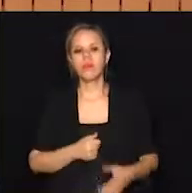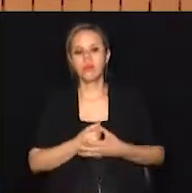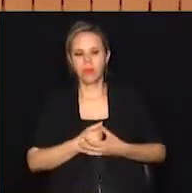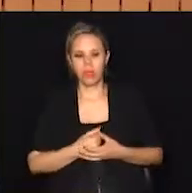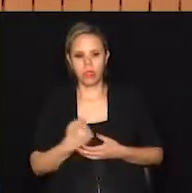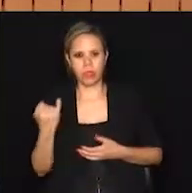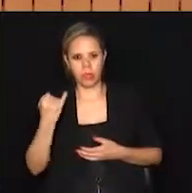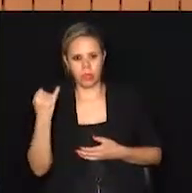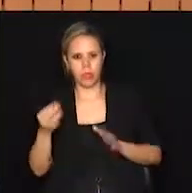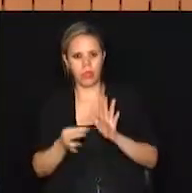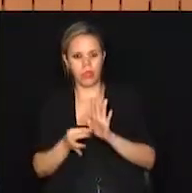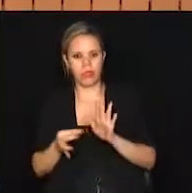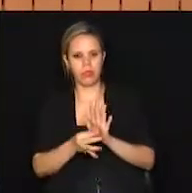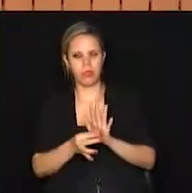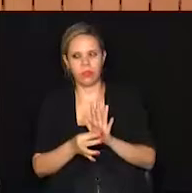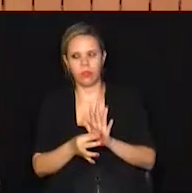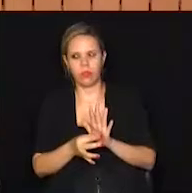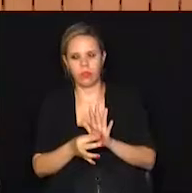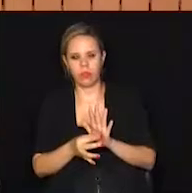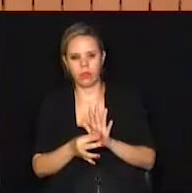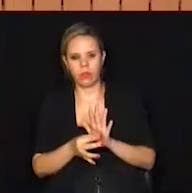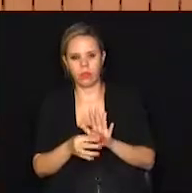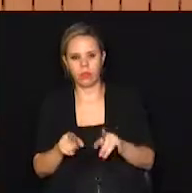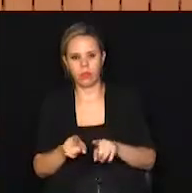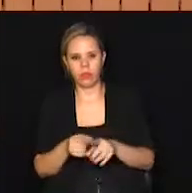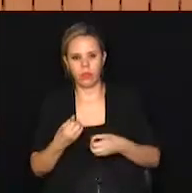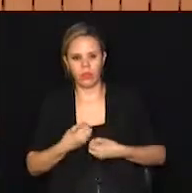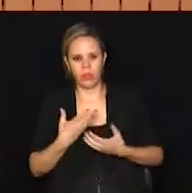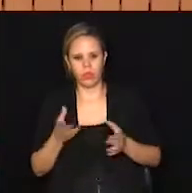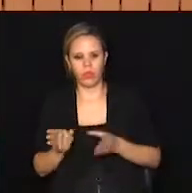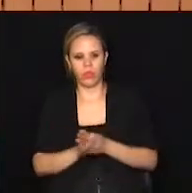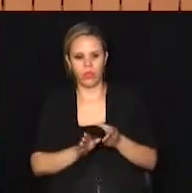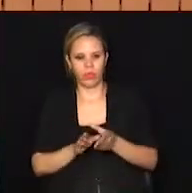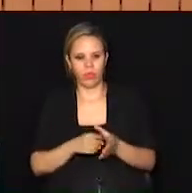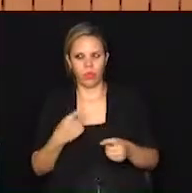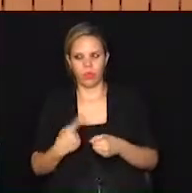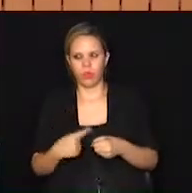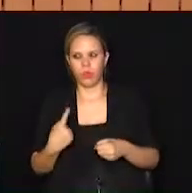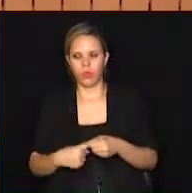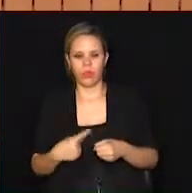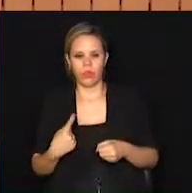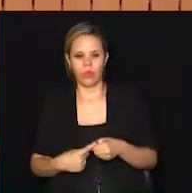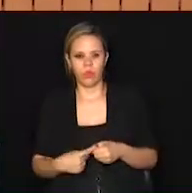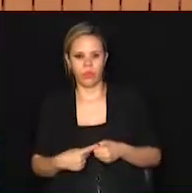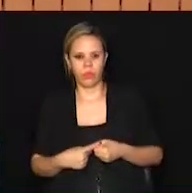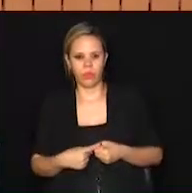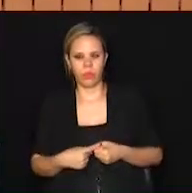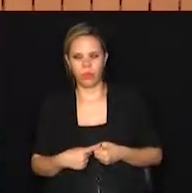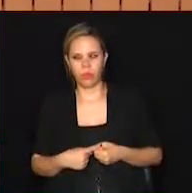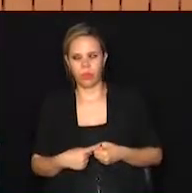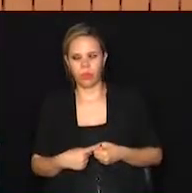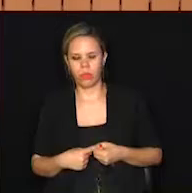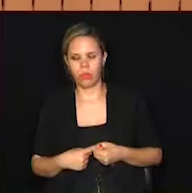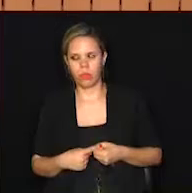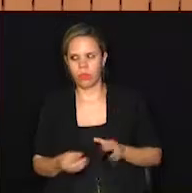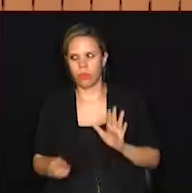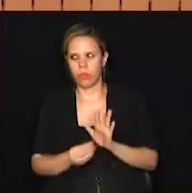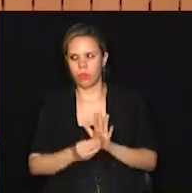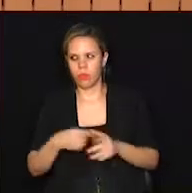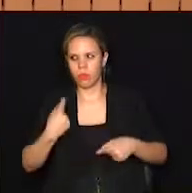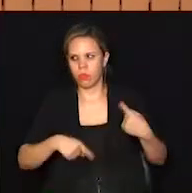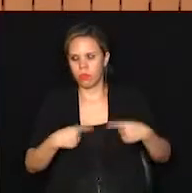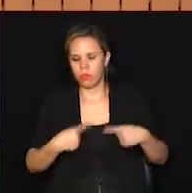visão dos professores da rede estadual, e também essa informação, né, do Conselho Municipal, né? O Conselho Municipal de Educação, então, marcou um